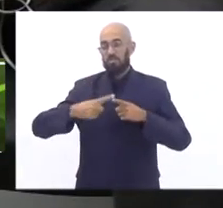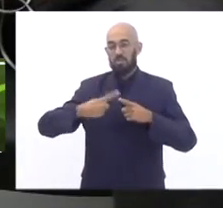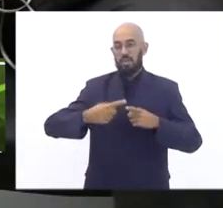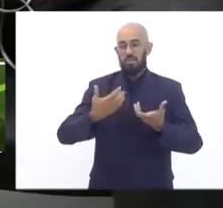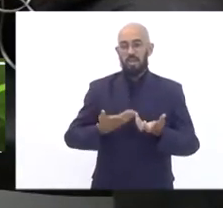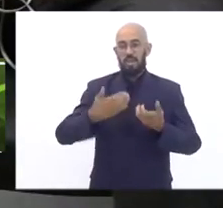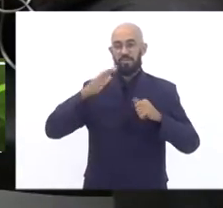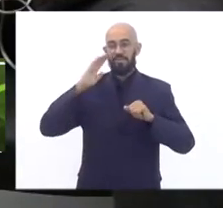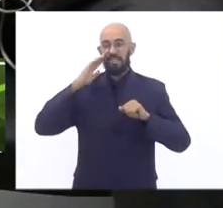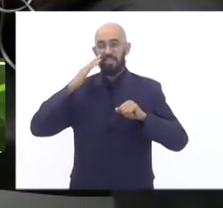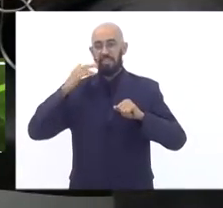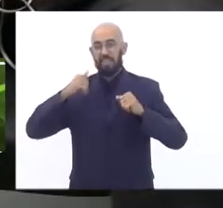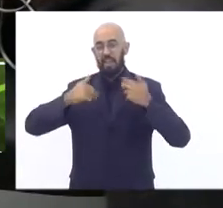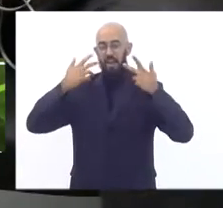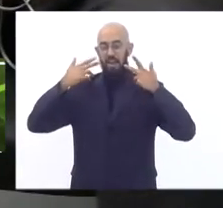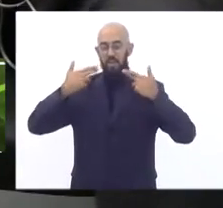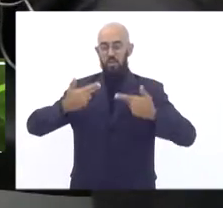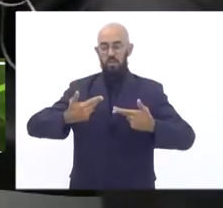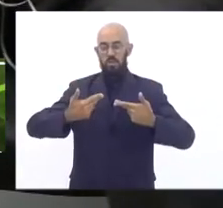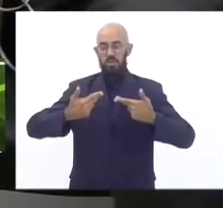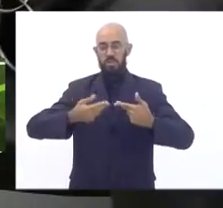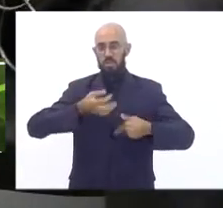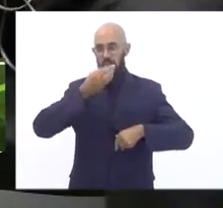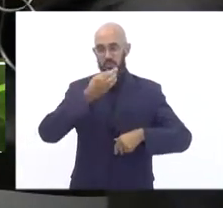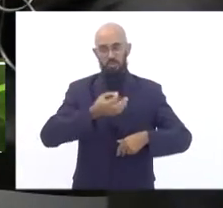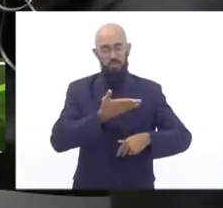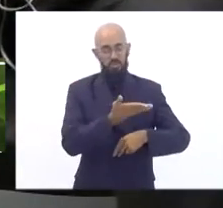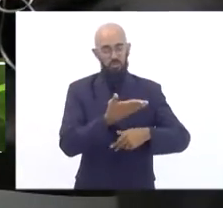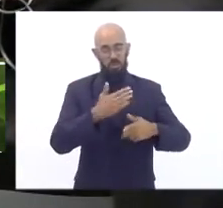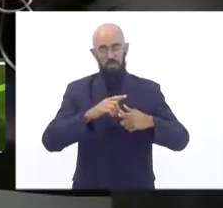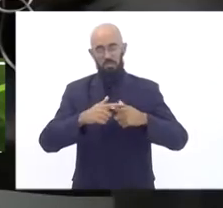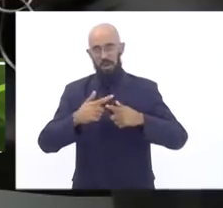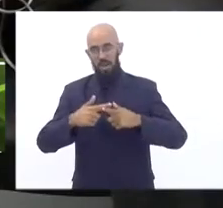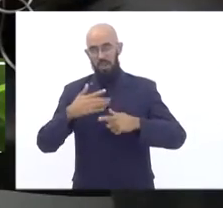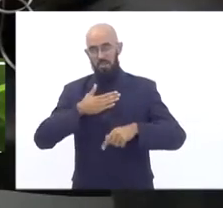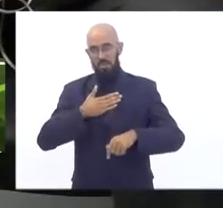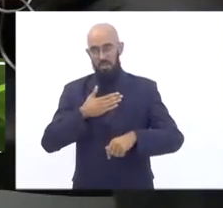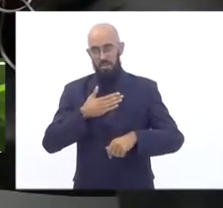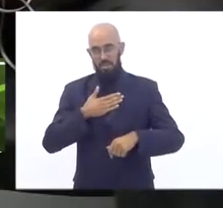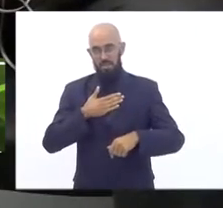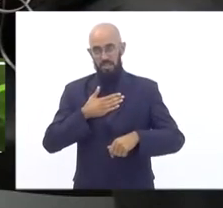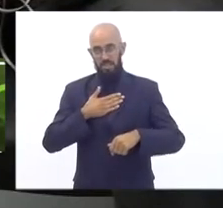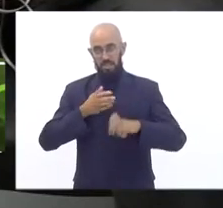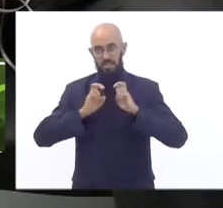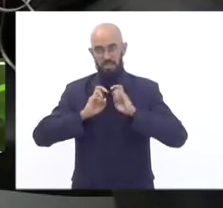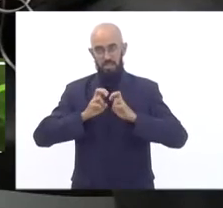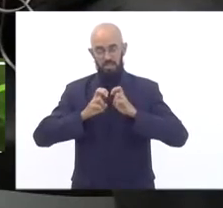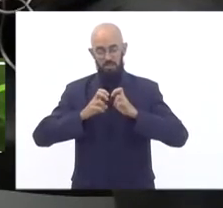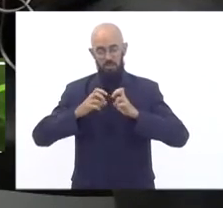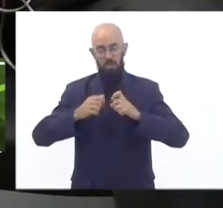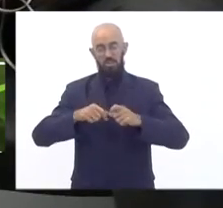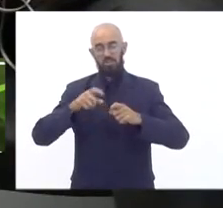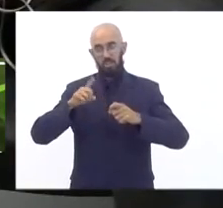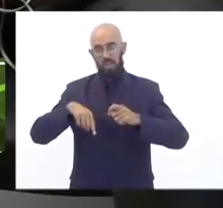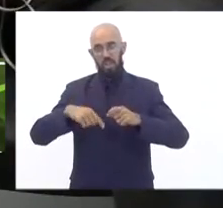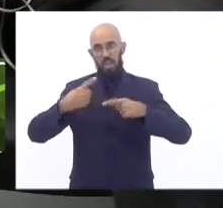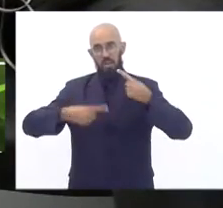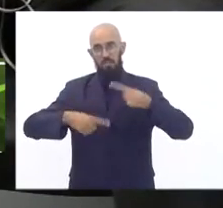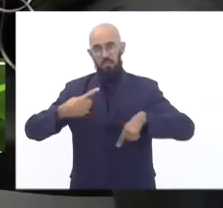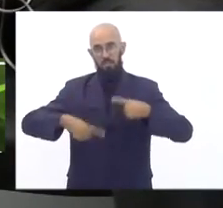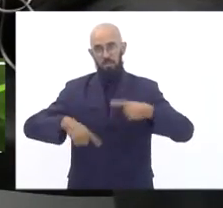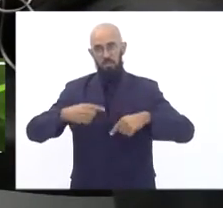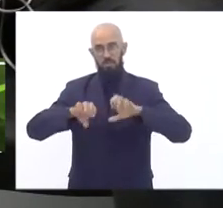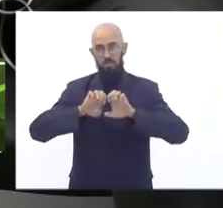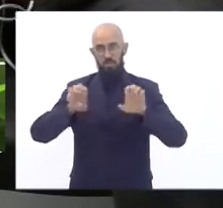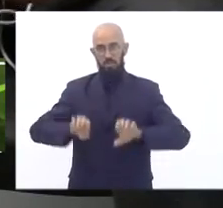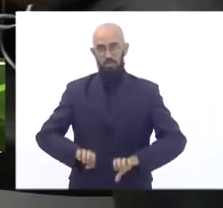entender a natureza da designação. Porque, para mim, transporte público é política estruturante.